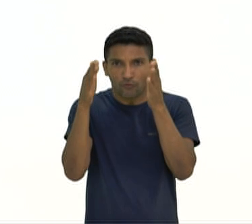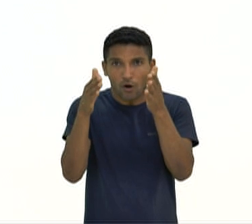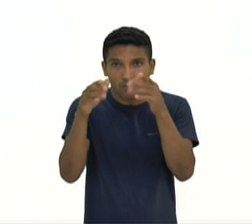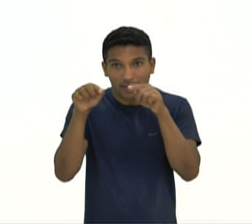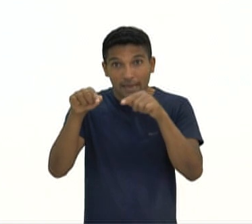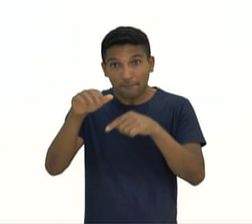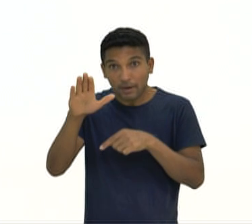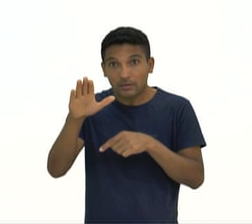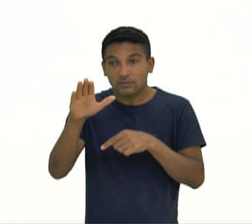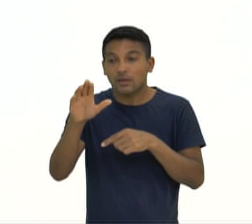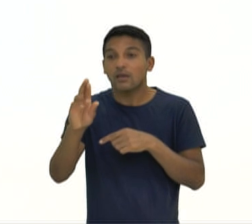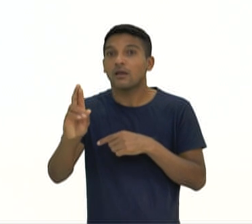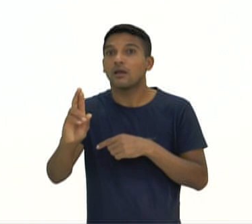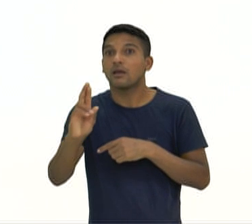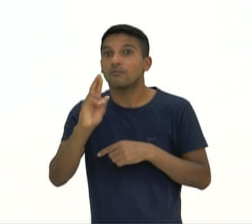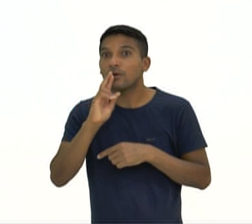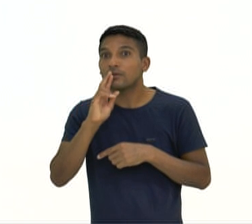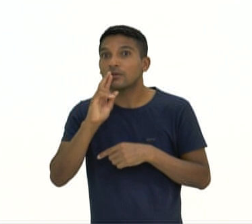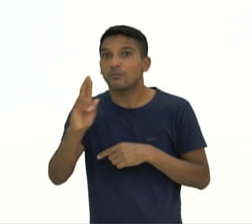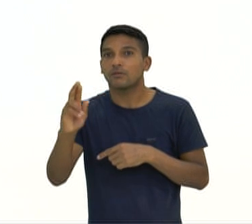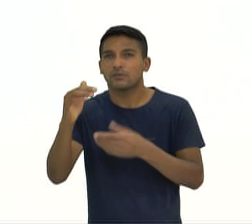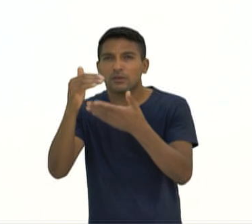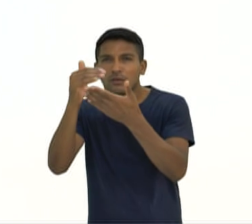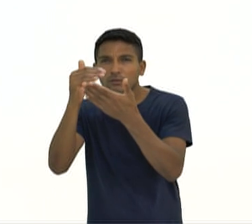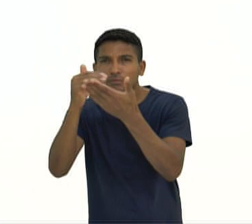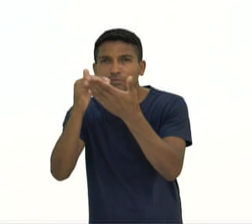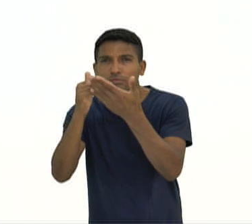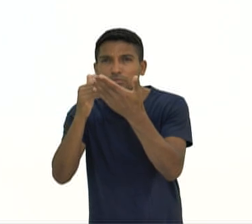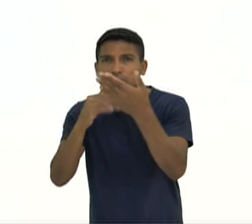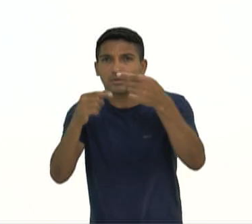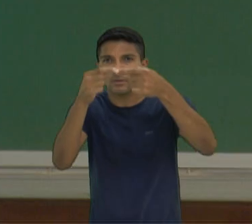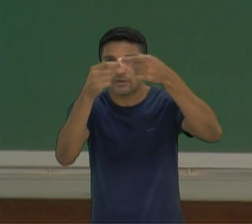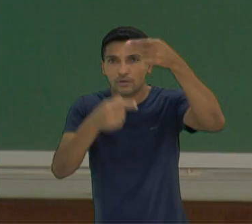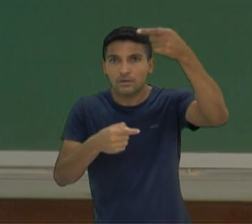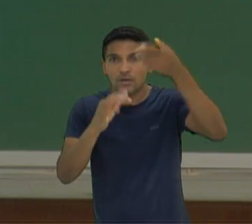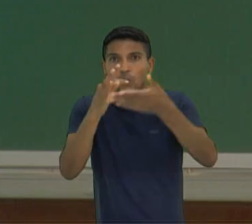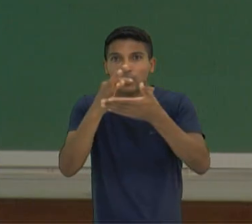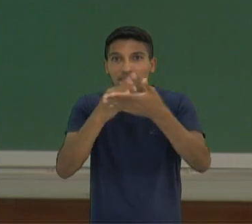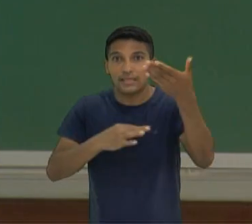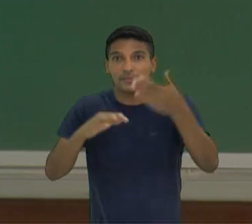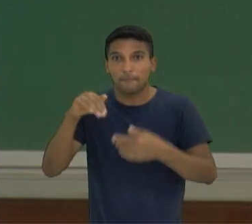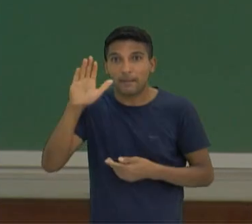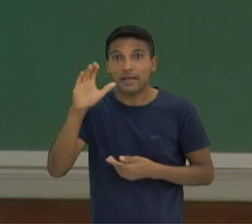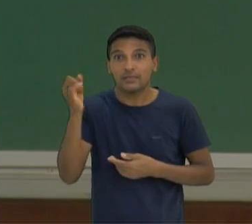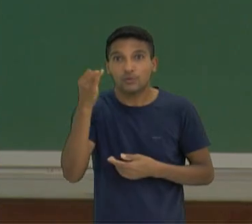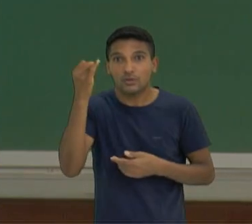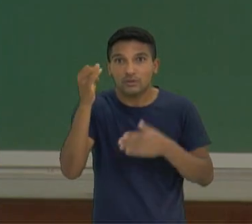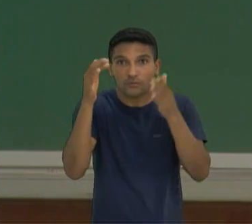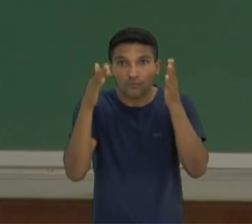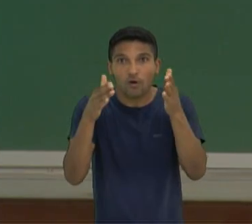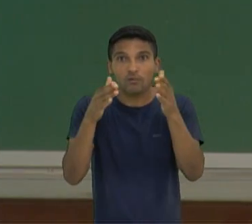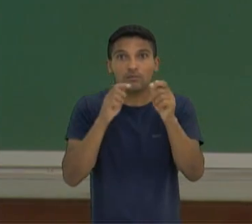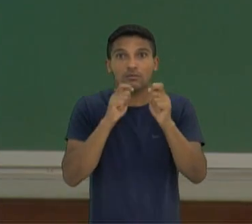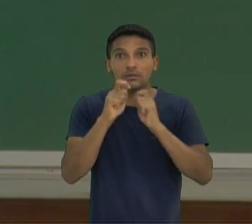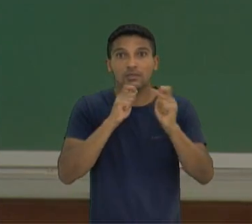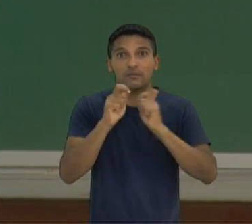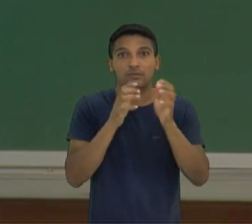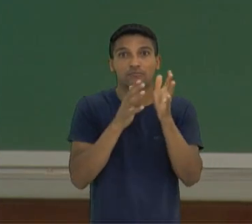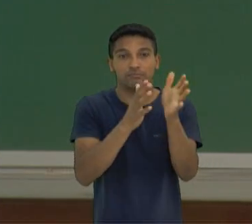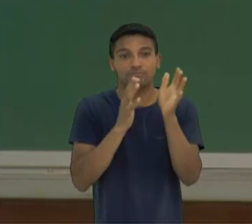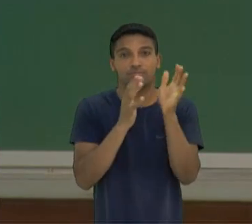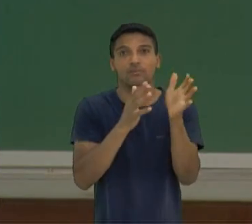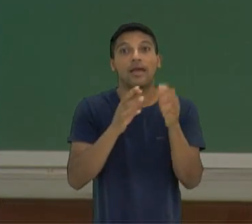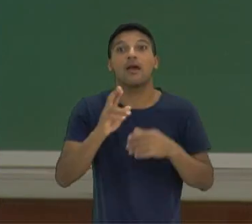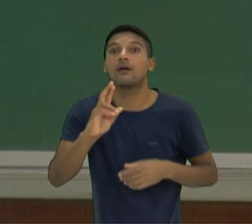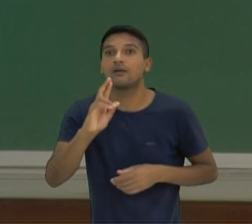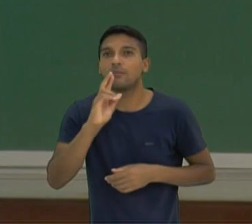tese e apresenta argumentos. Isso mesmo. O que é mais importante? Qual é o foco de uma entrevista? O que o entrevistado tem